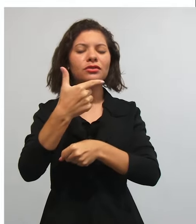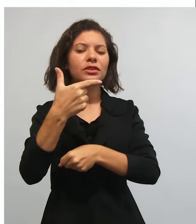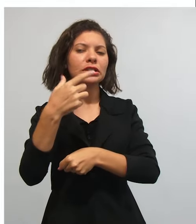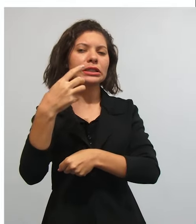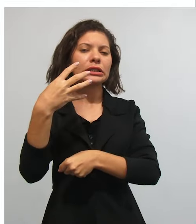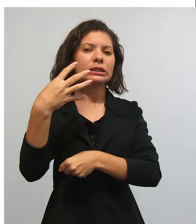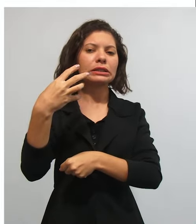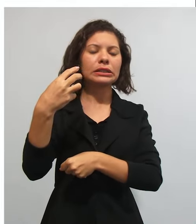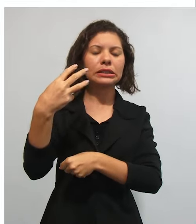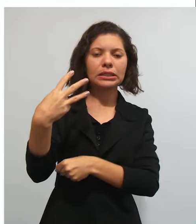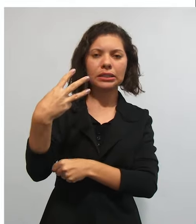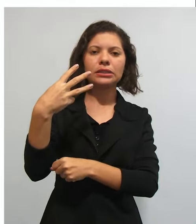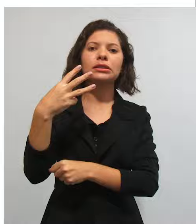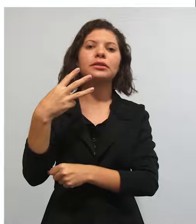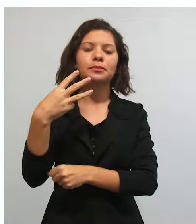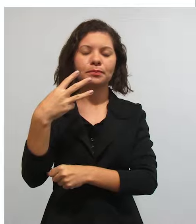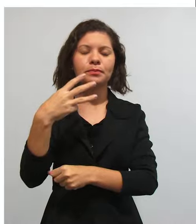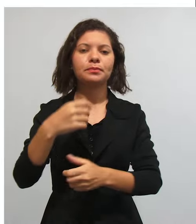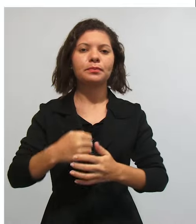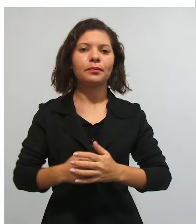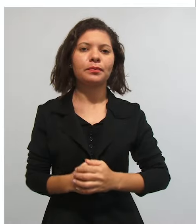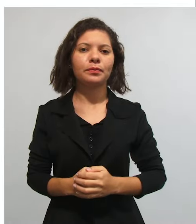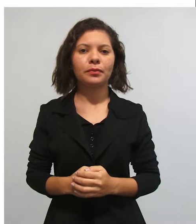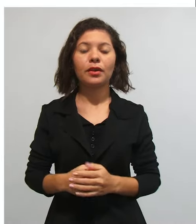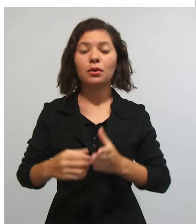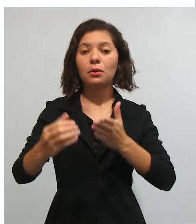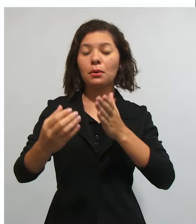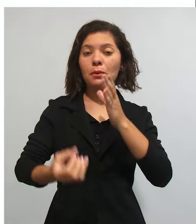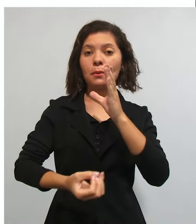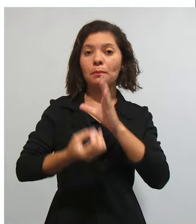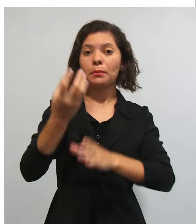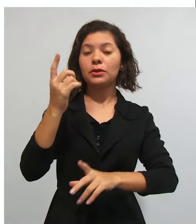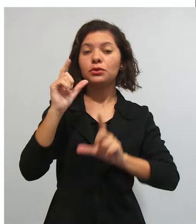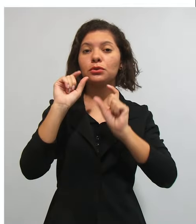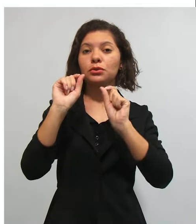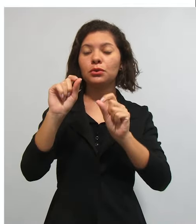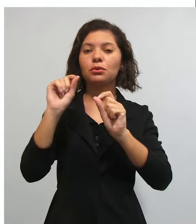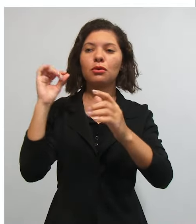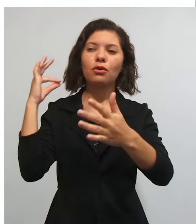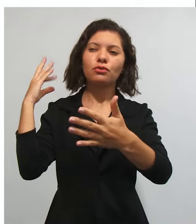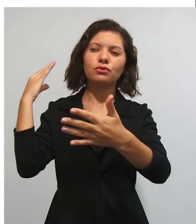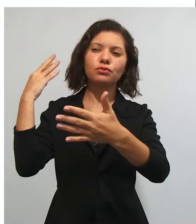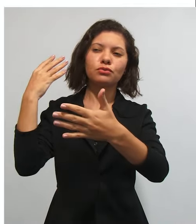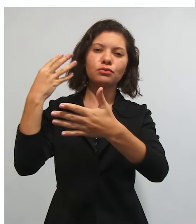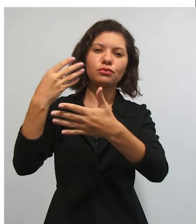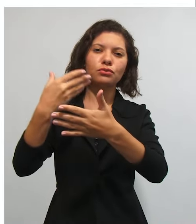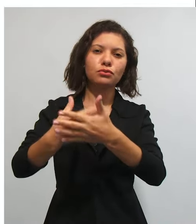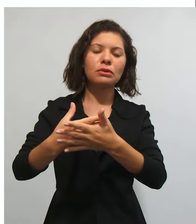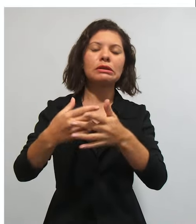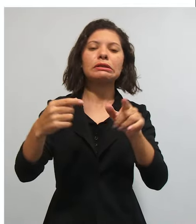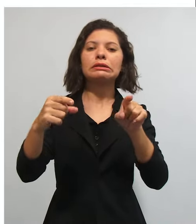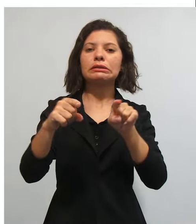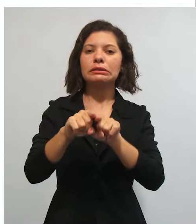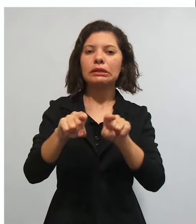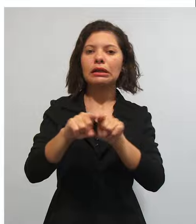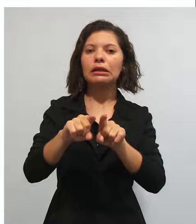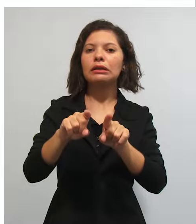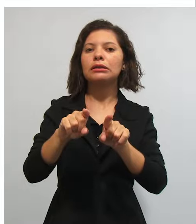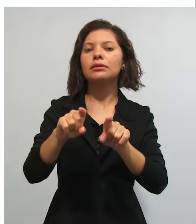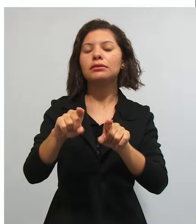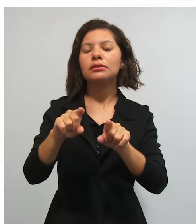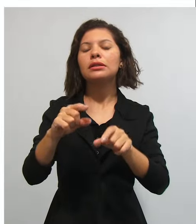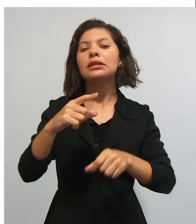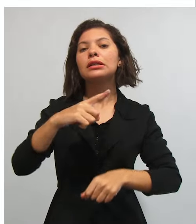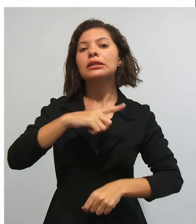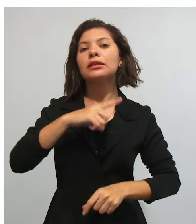Ele então já está, desde a sua primeira edição, sempre passando por mudanças. Então, o que é receita